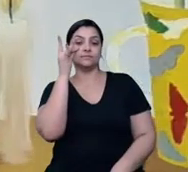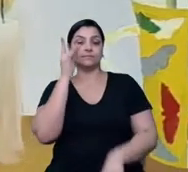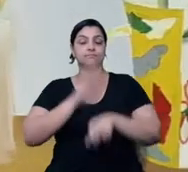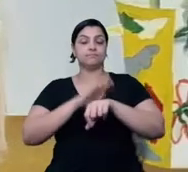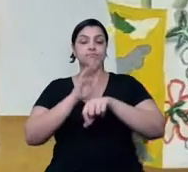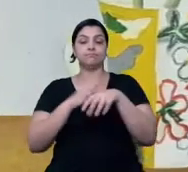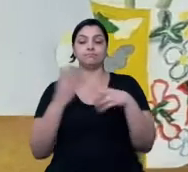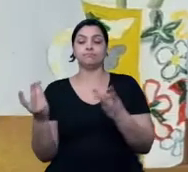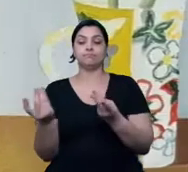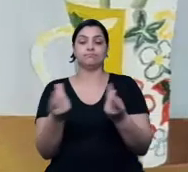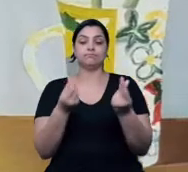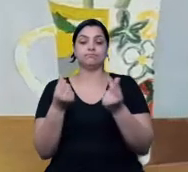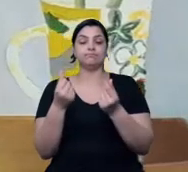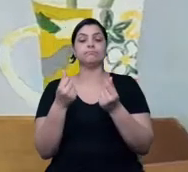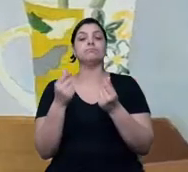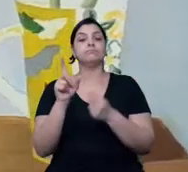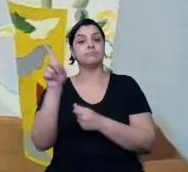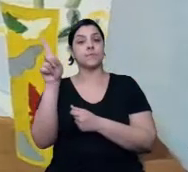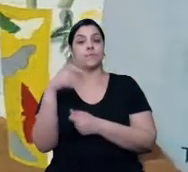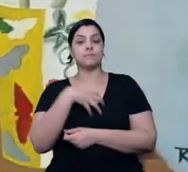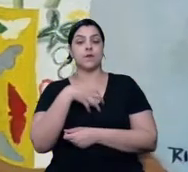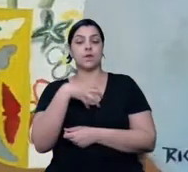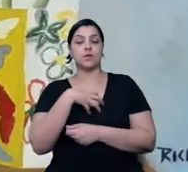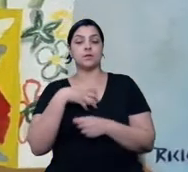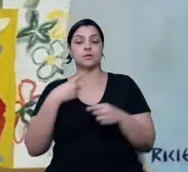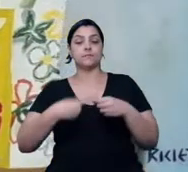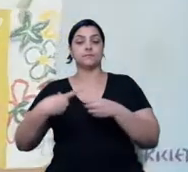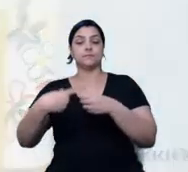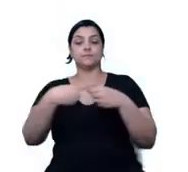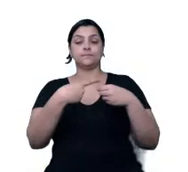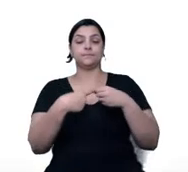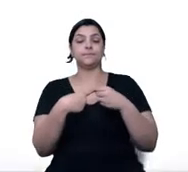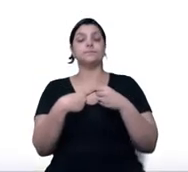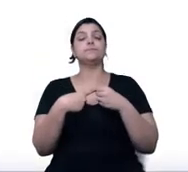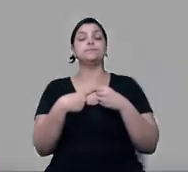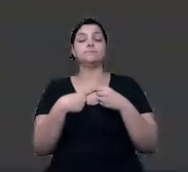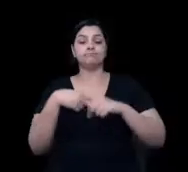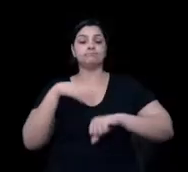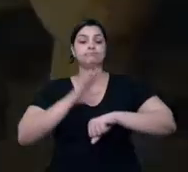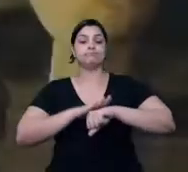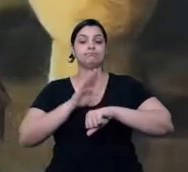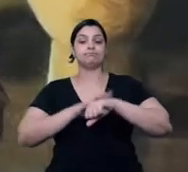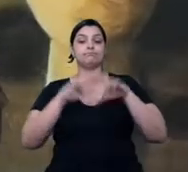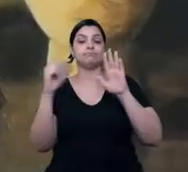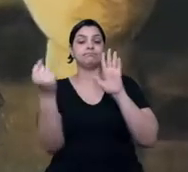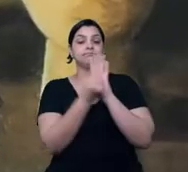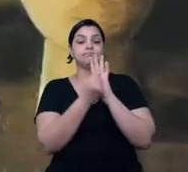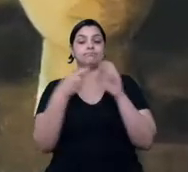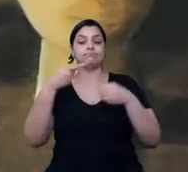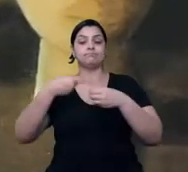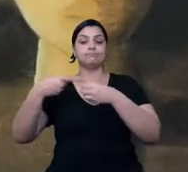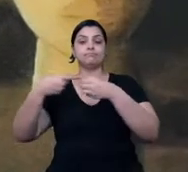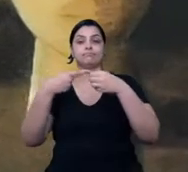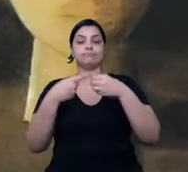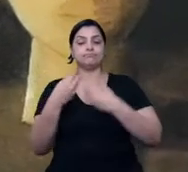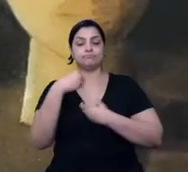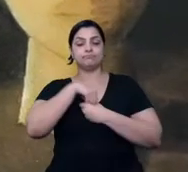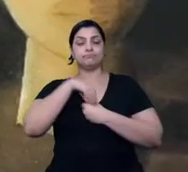um sertão da Bahia, em diálogo com alegorias do sertão interior do artista.